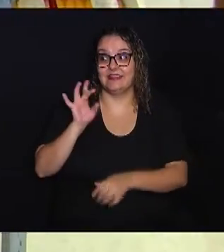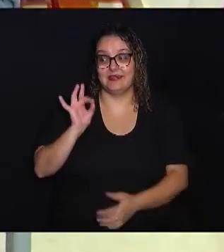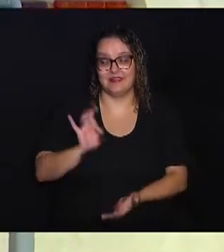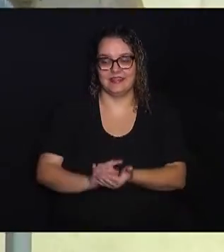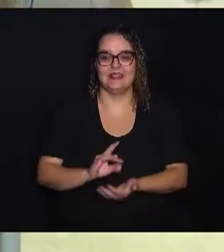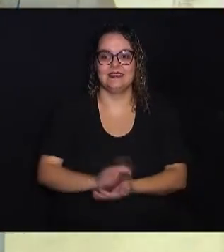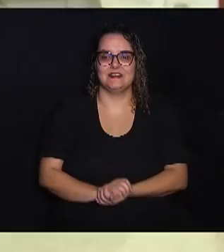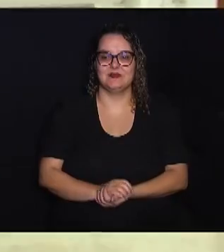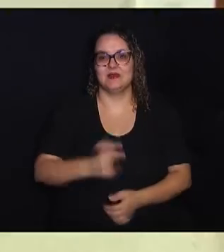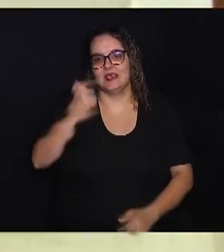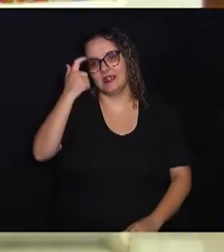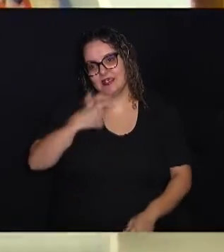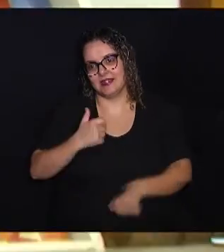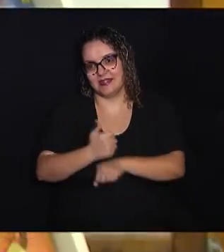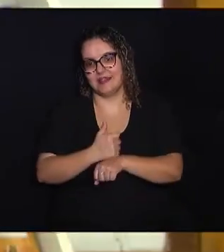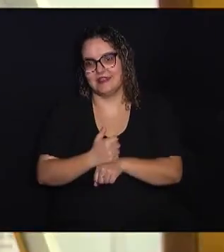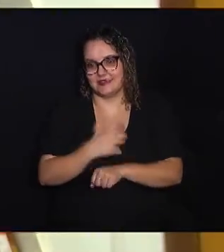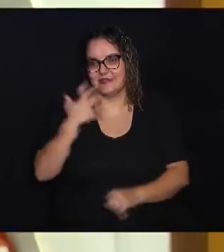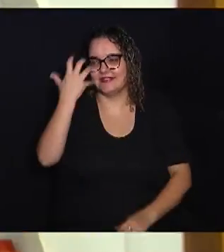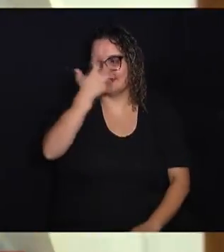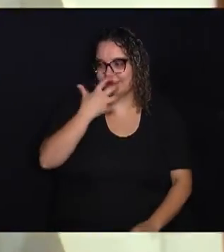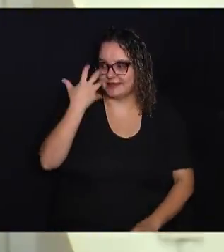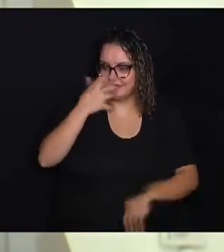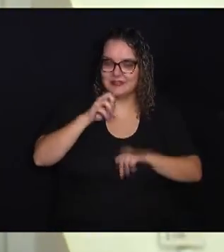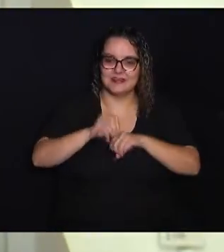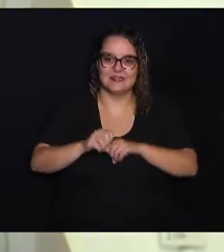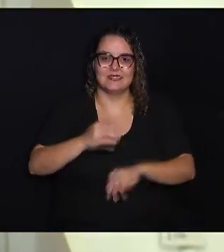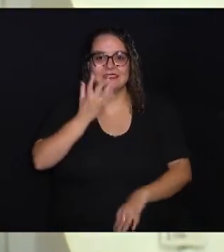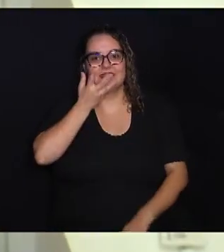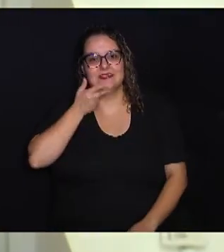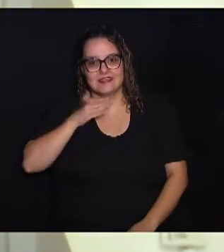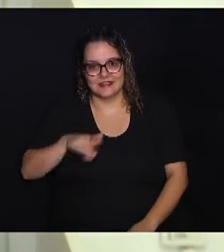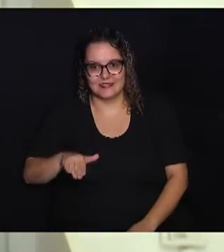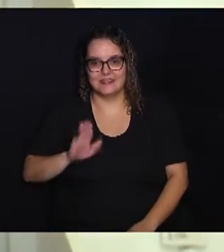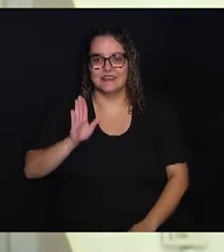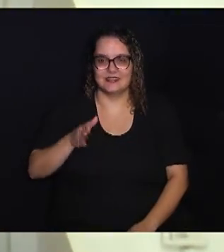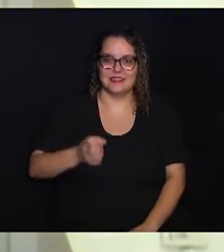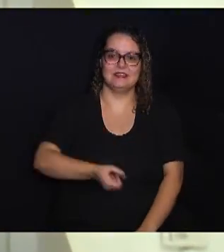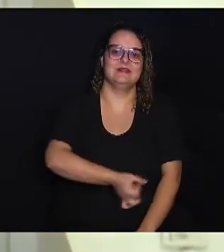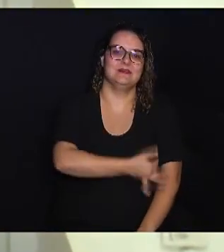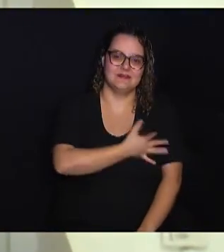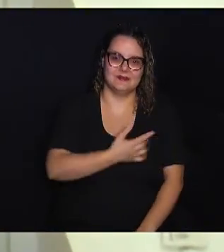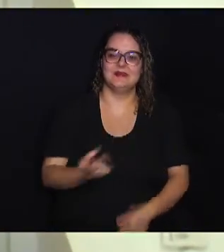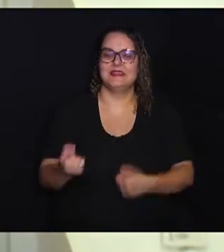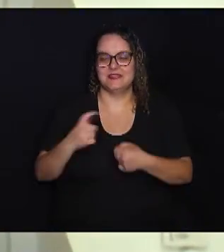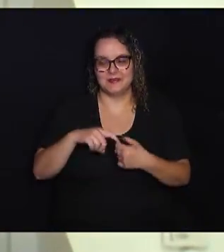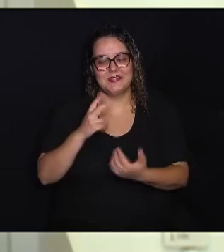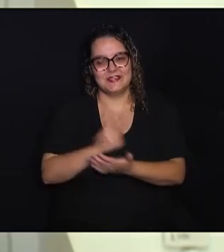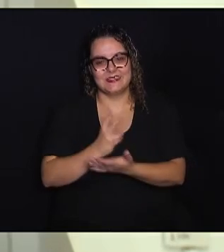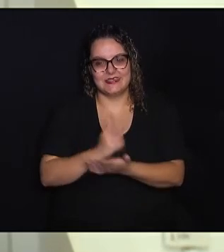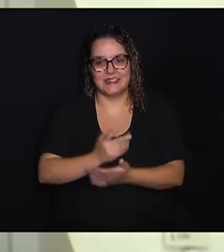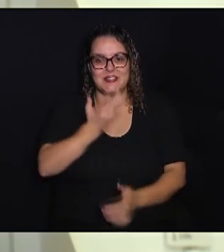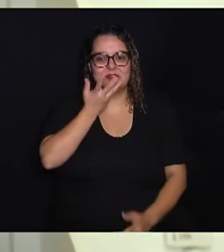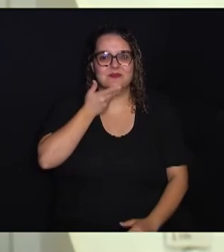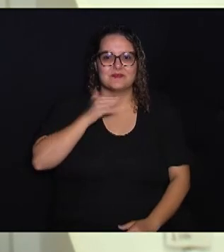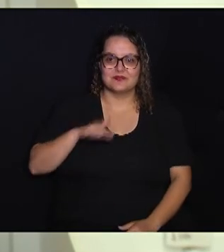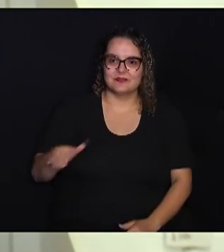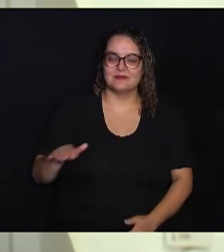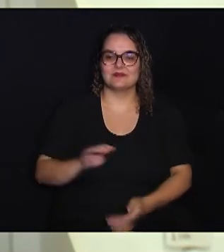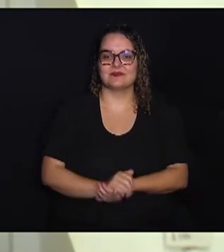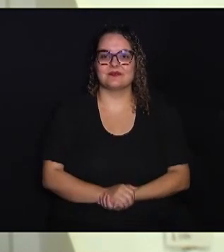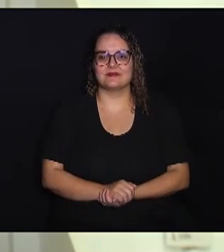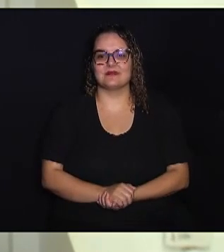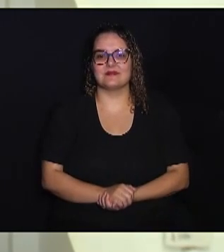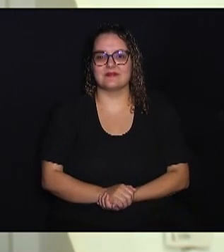Eu sou uma profissional apaixonada pela educação infantil. Já fui para fundamental, mas eu volto sempre para o